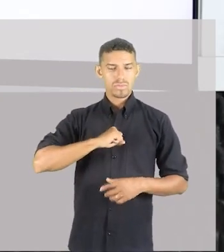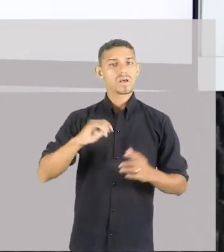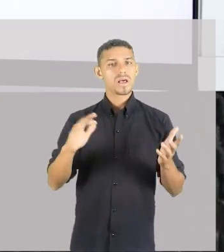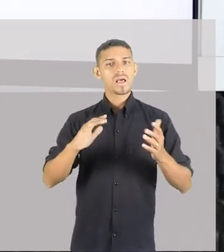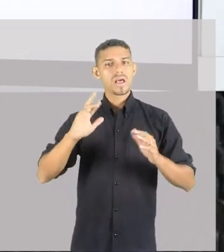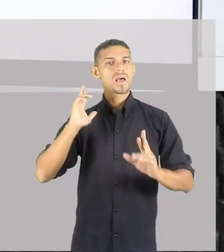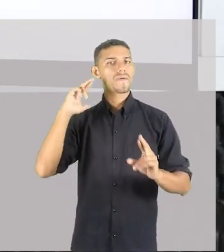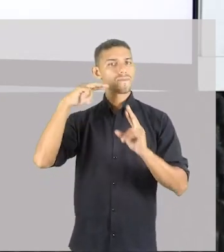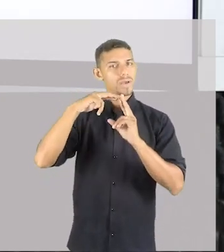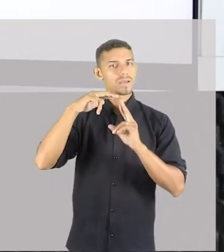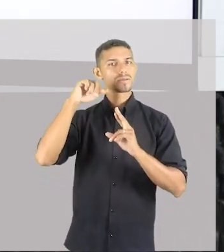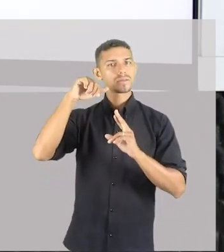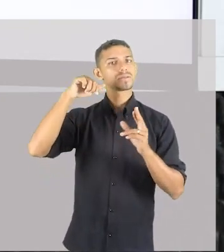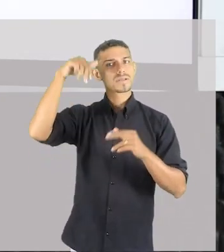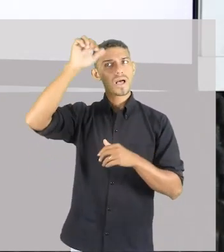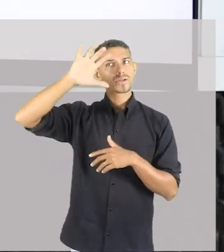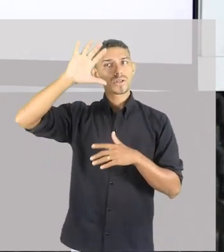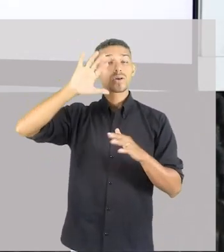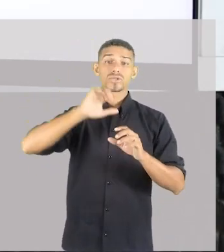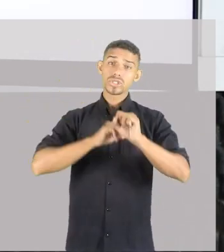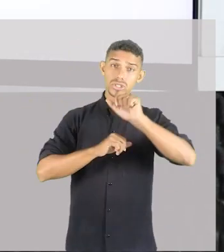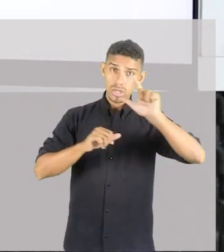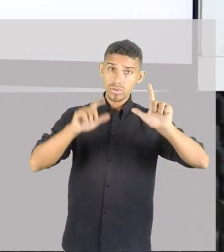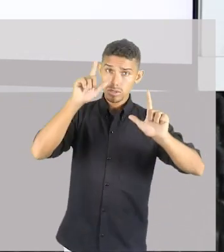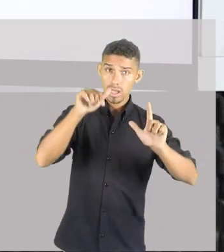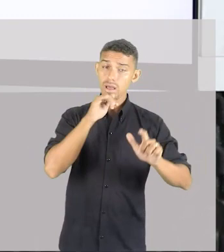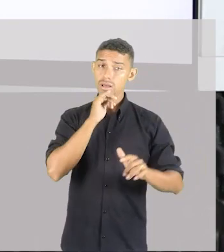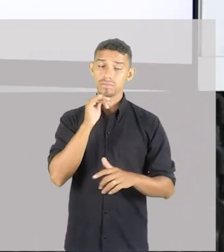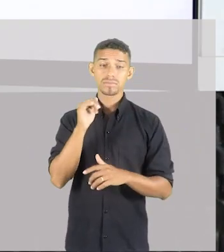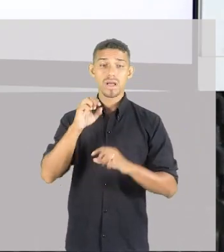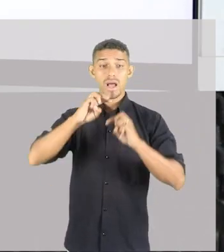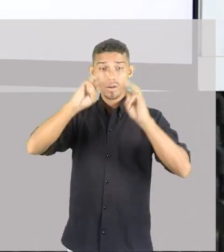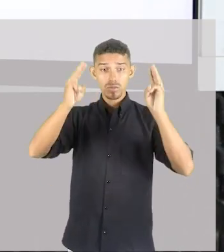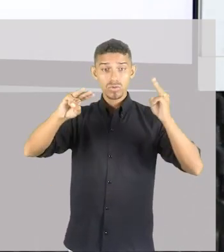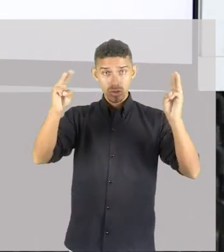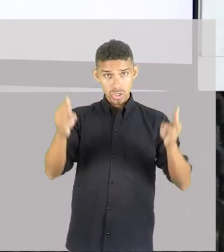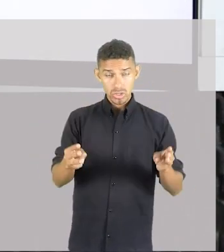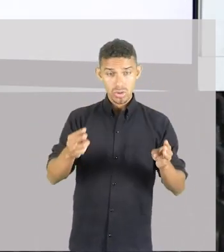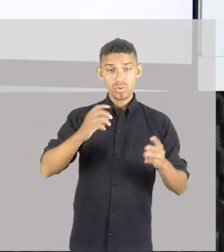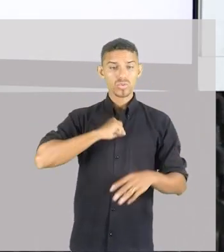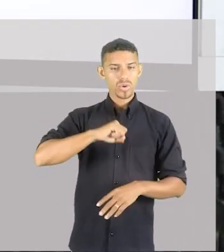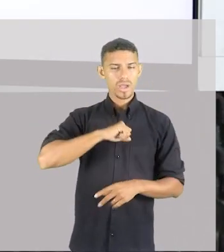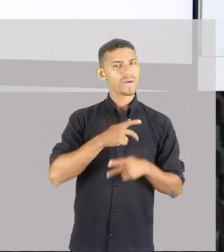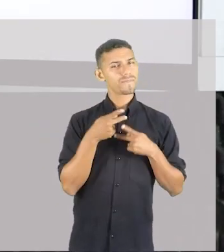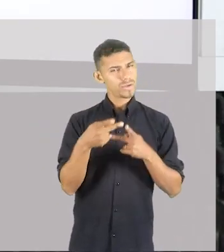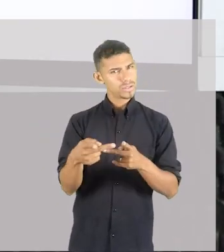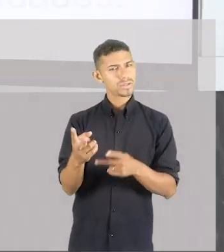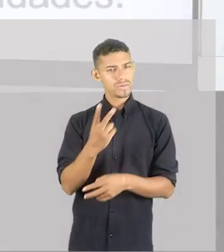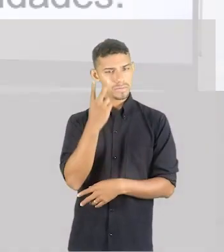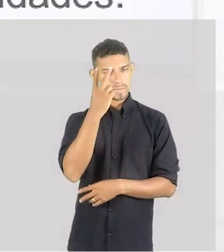nível nacional e São Luís é referência. Ou seja, a gente tem o Museu do Reggae. Visitem, vale muito a pena.